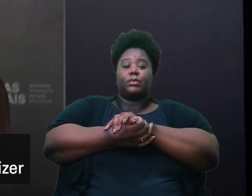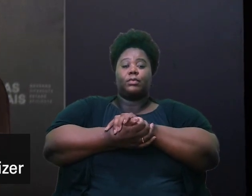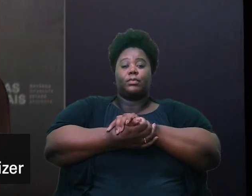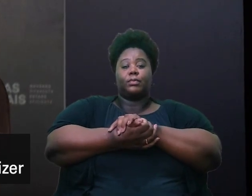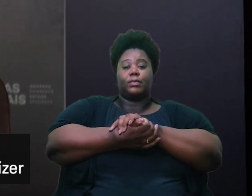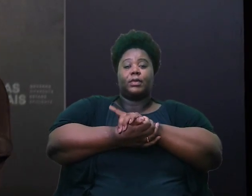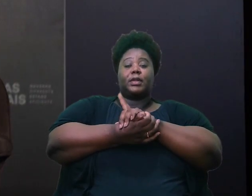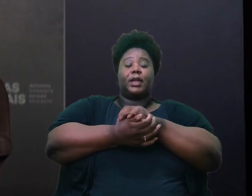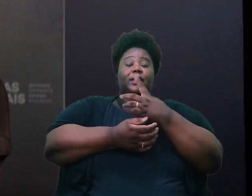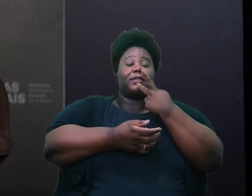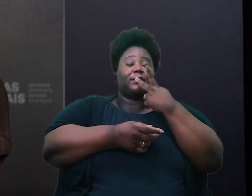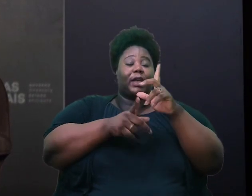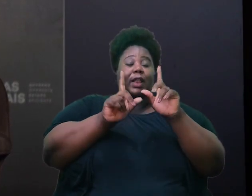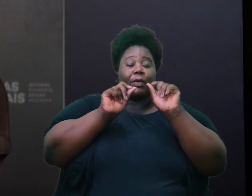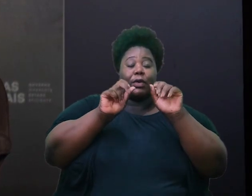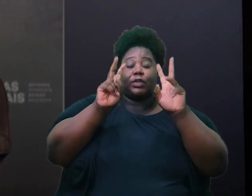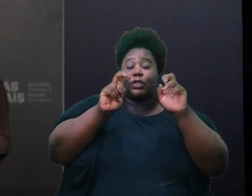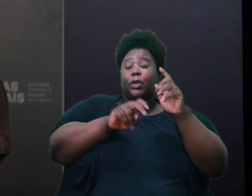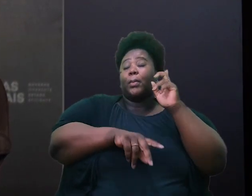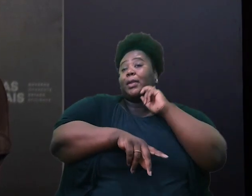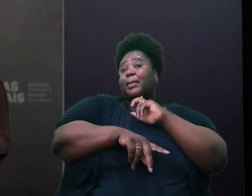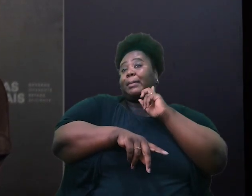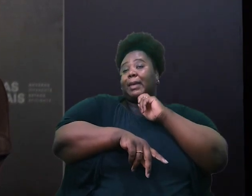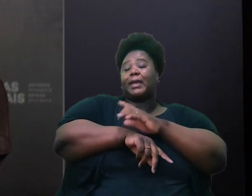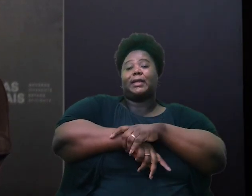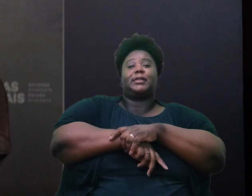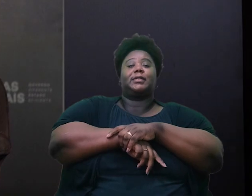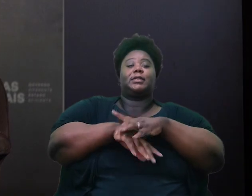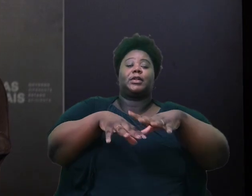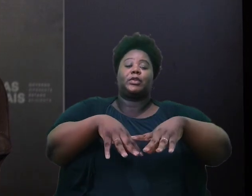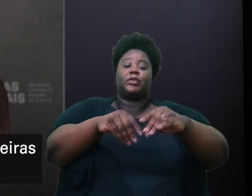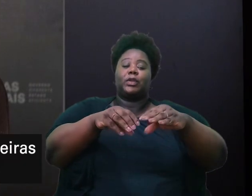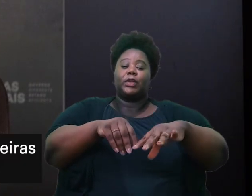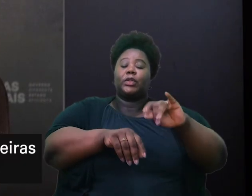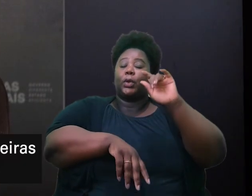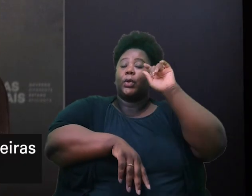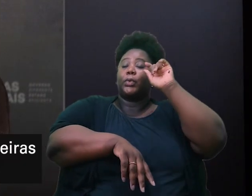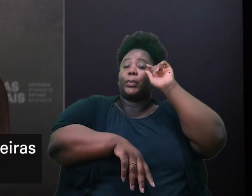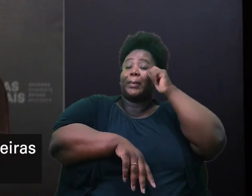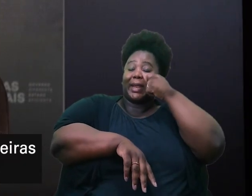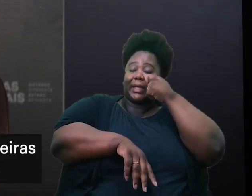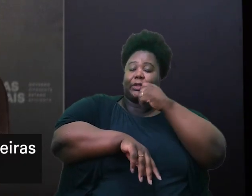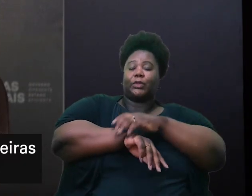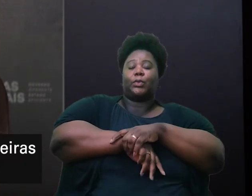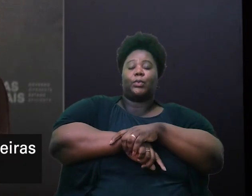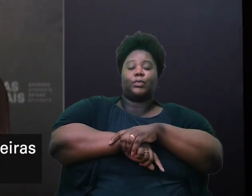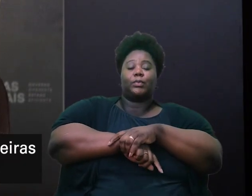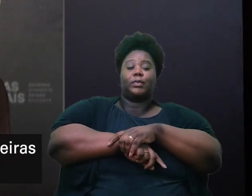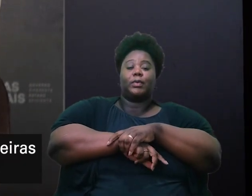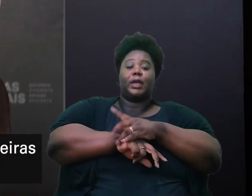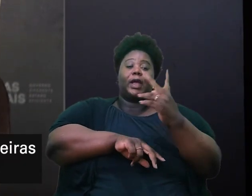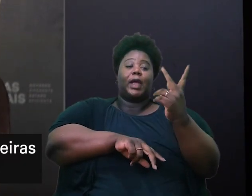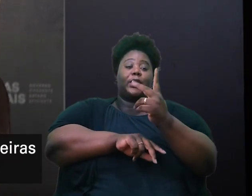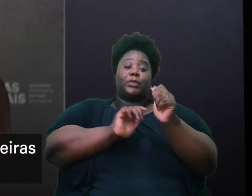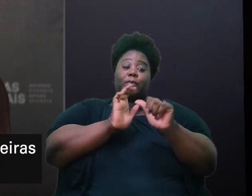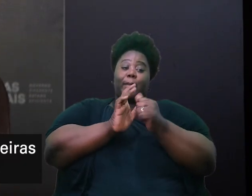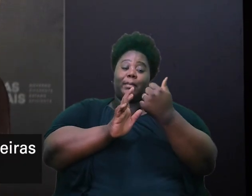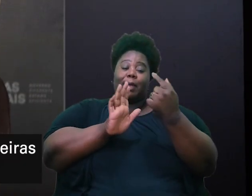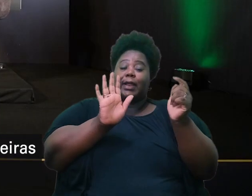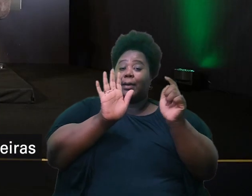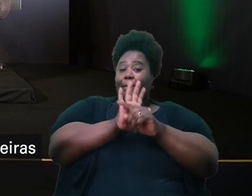quer dizer, sobre Minas Gerais como um território preto. Então, eu acho que são as duas